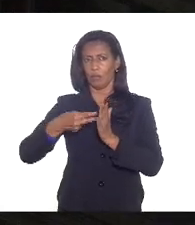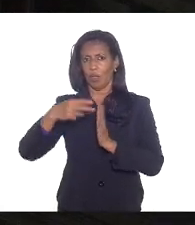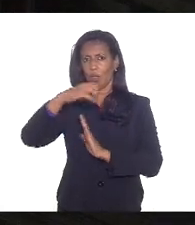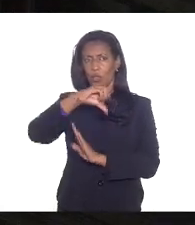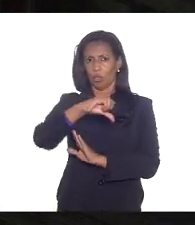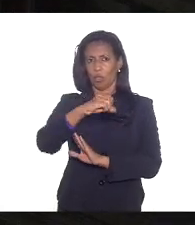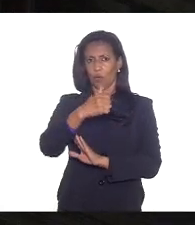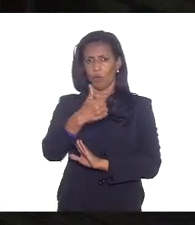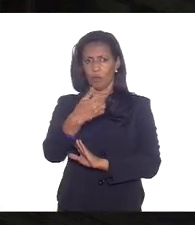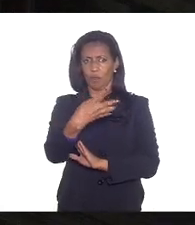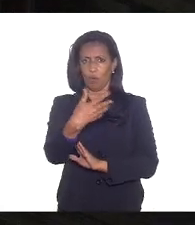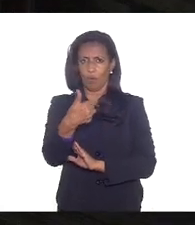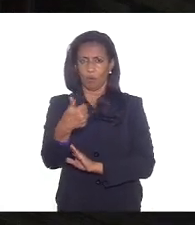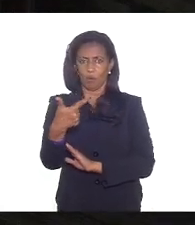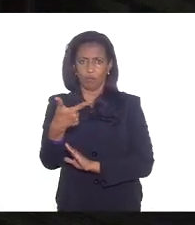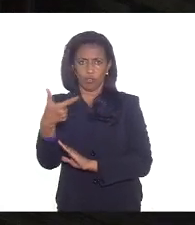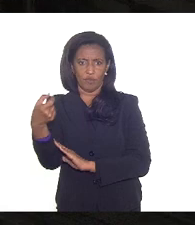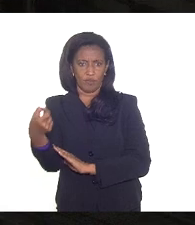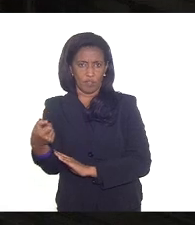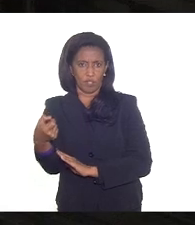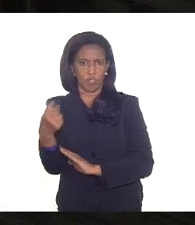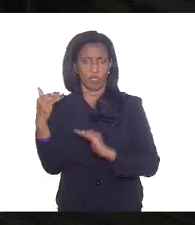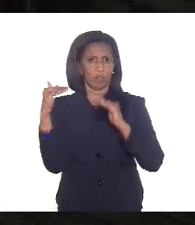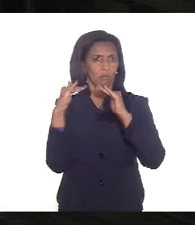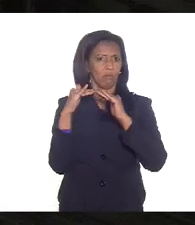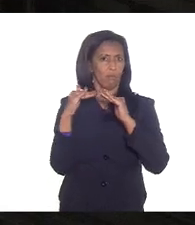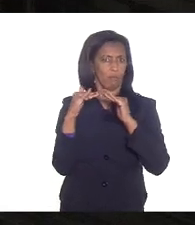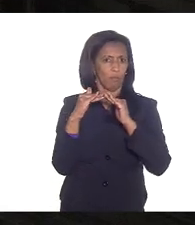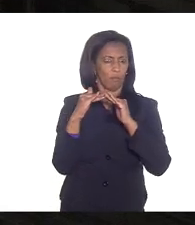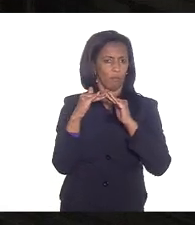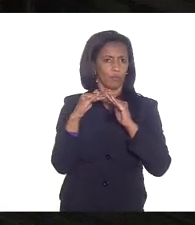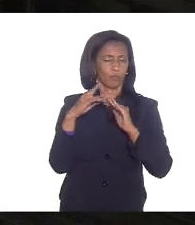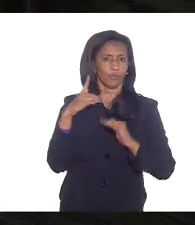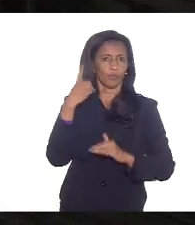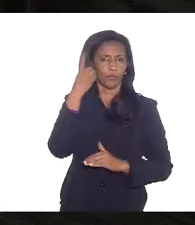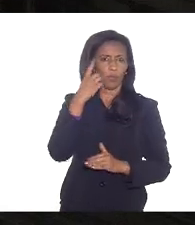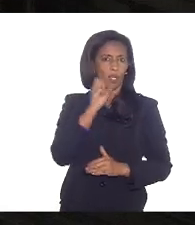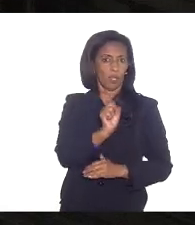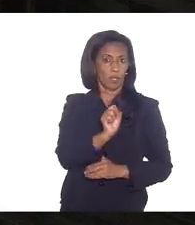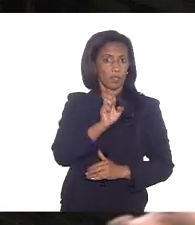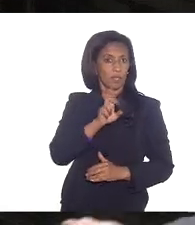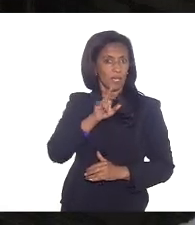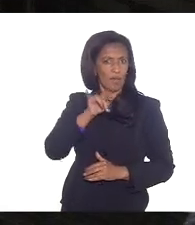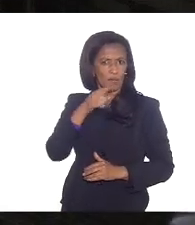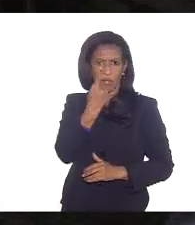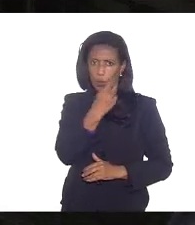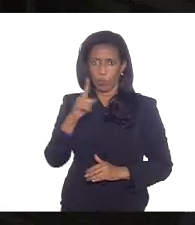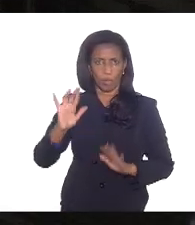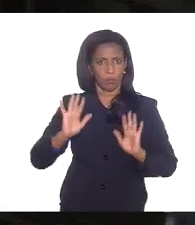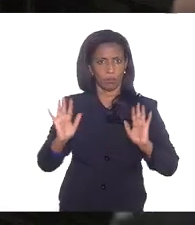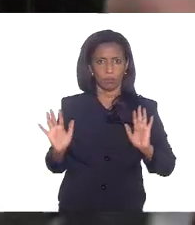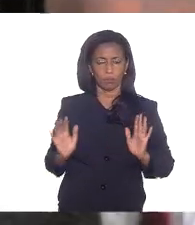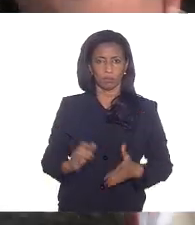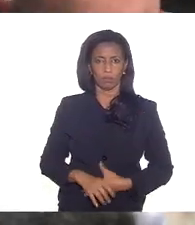lei 9141 de 20 me acorda quando é cotado serafini ou não